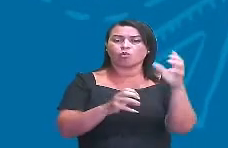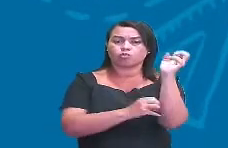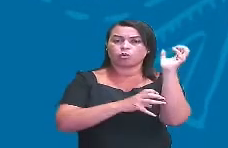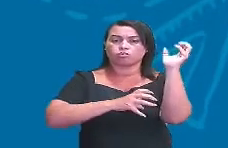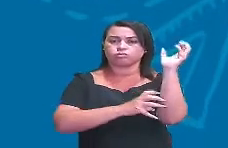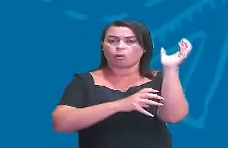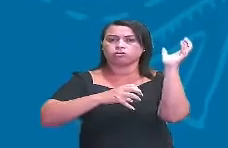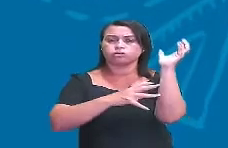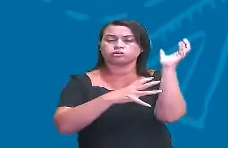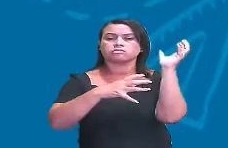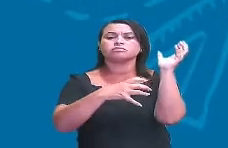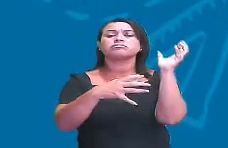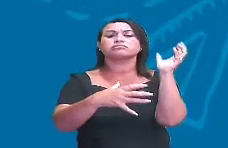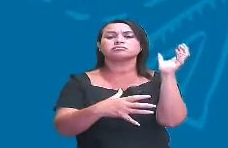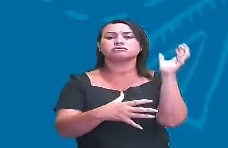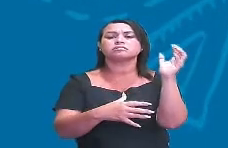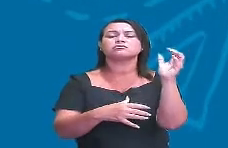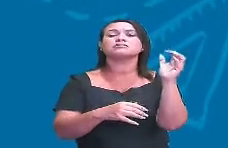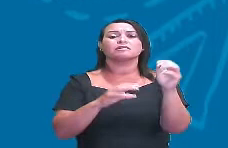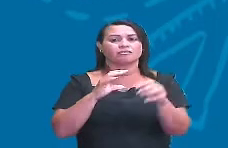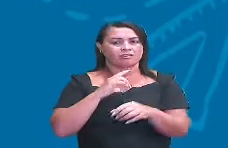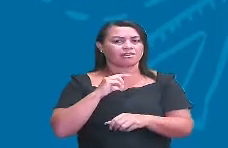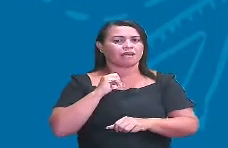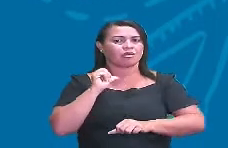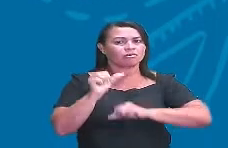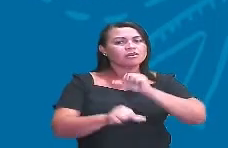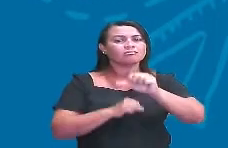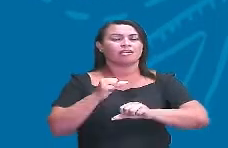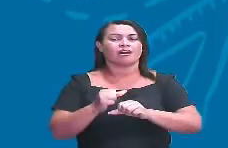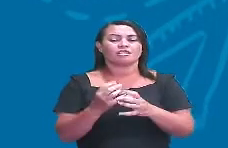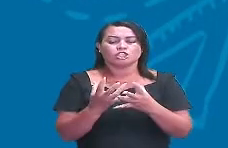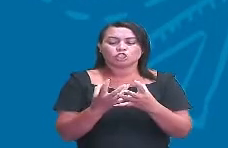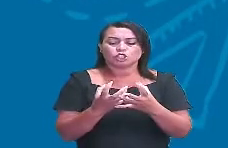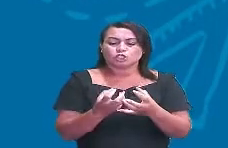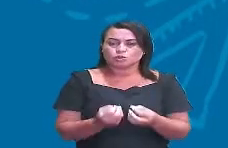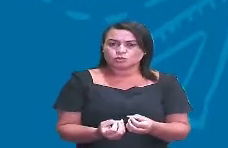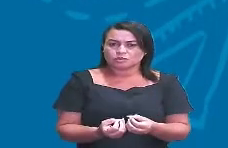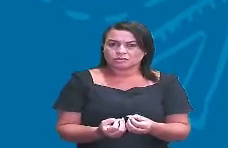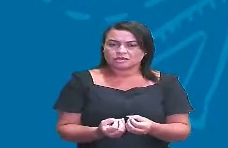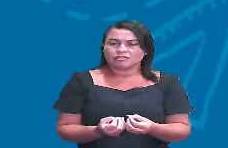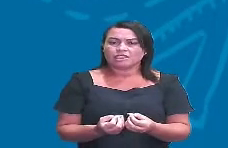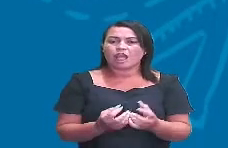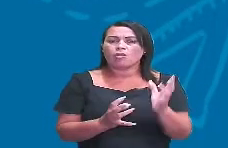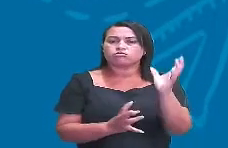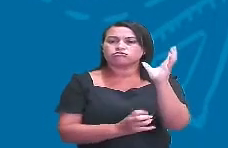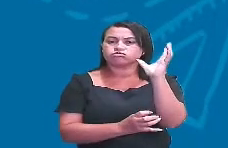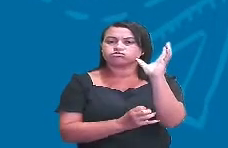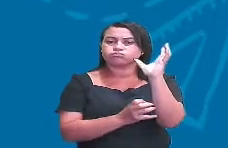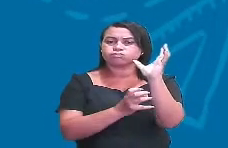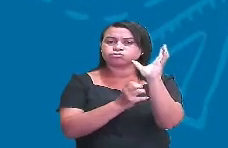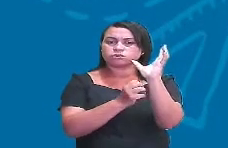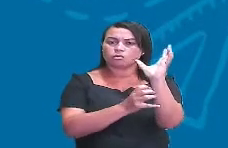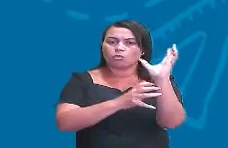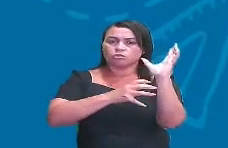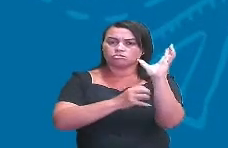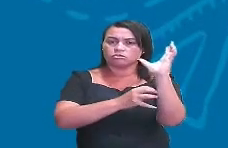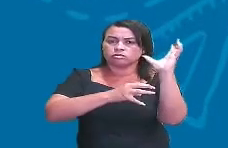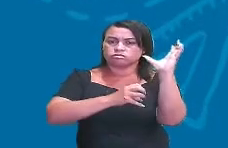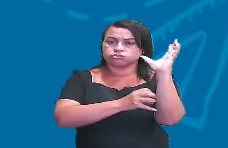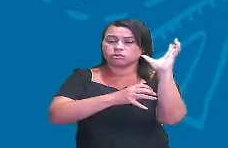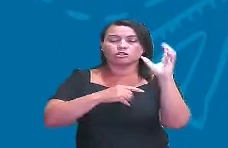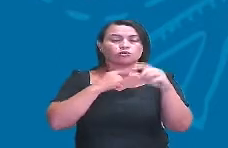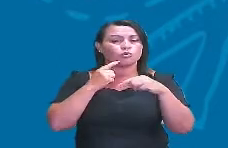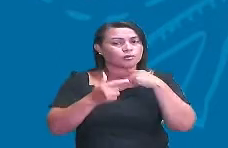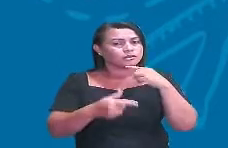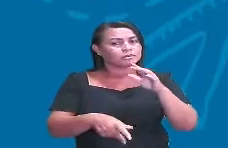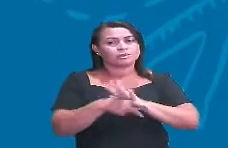esse processo de decomposição. Então, se alimentando ali daquela matéria orgânica morta. Daí, então, como eles não conseguem produzir